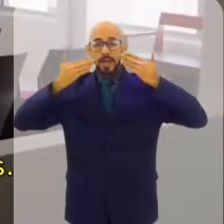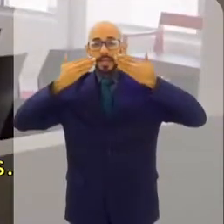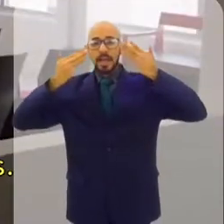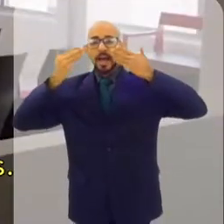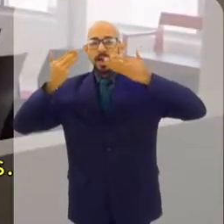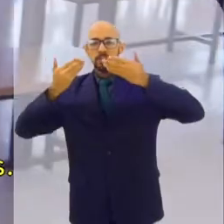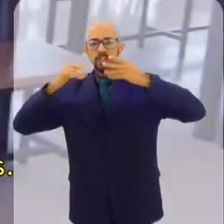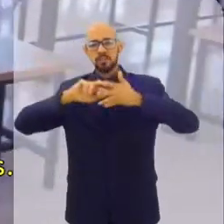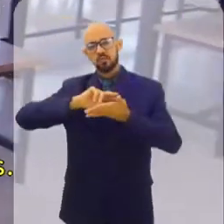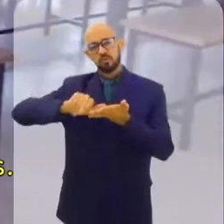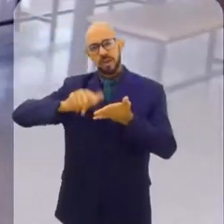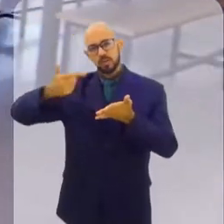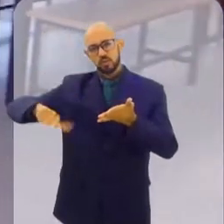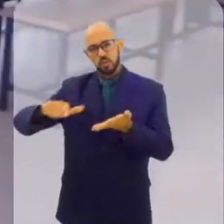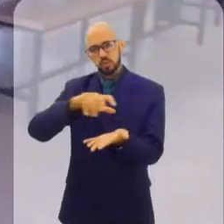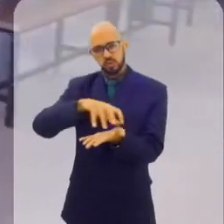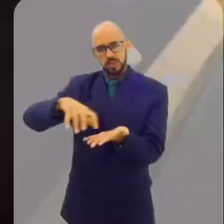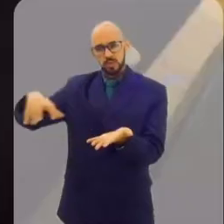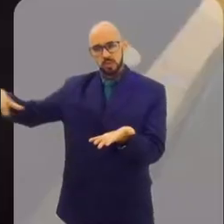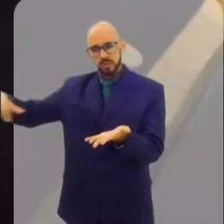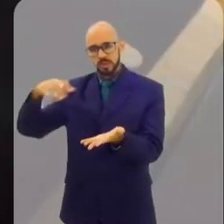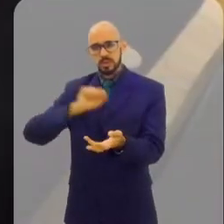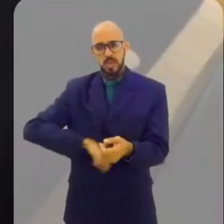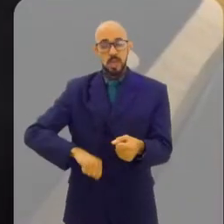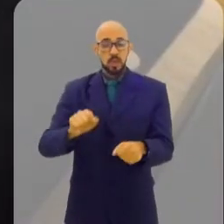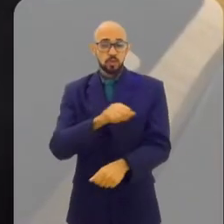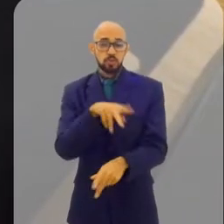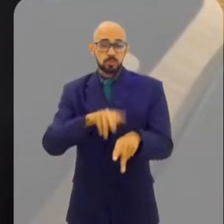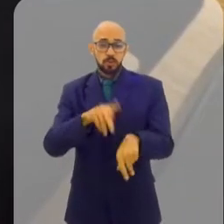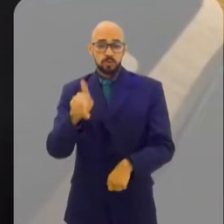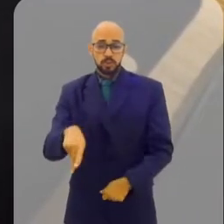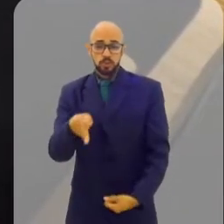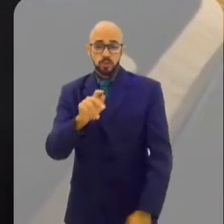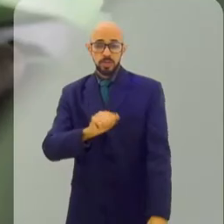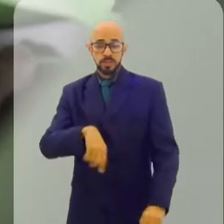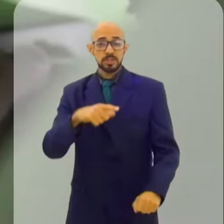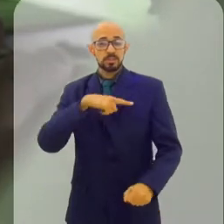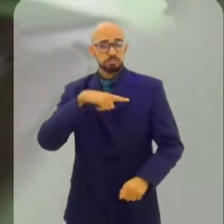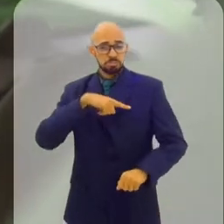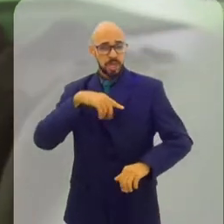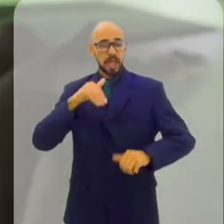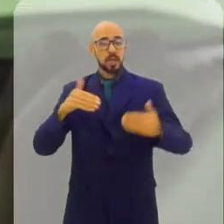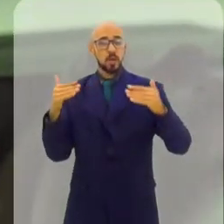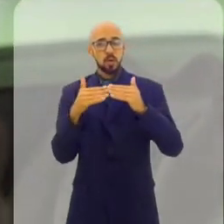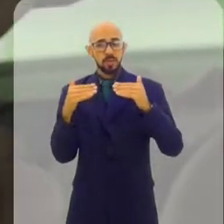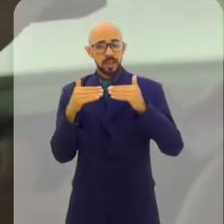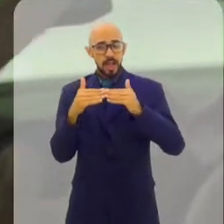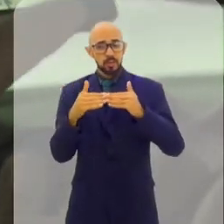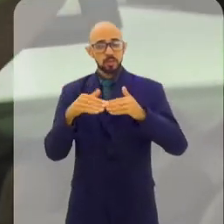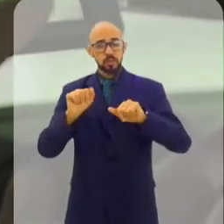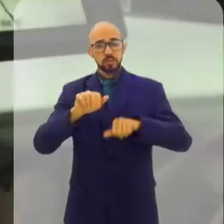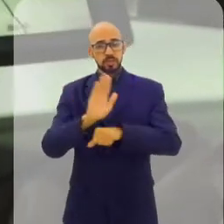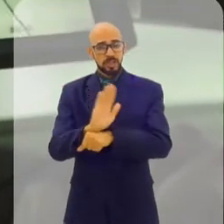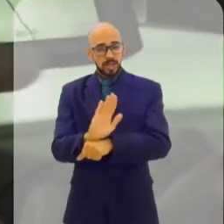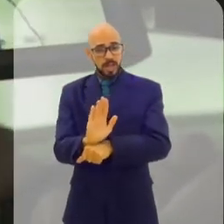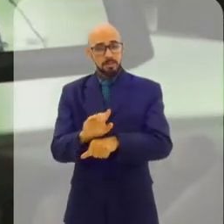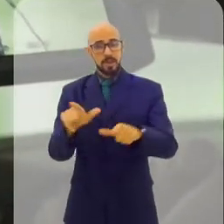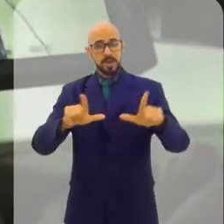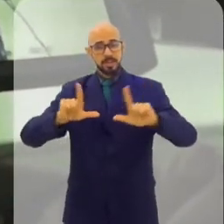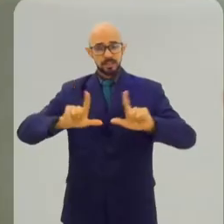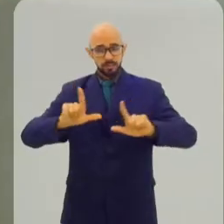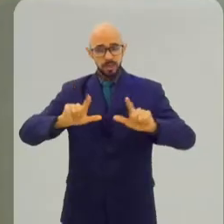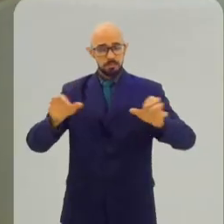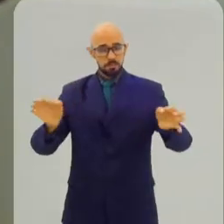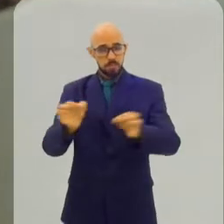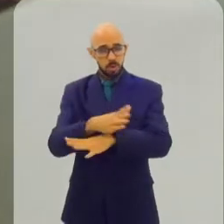diversos outros ambientes. O corpo docente reúne profissionais atuantes no mercado do cinema e da TV, prontos